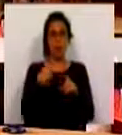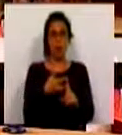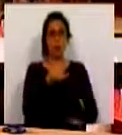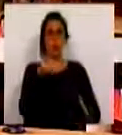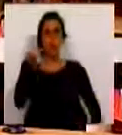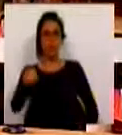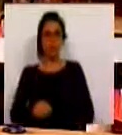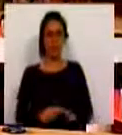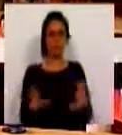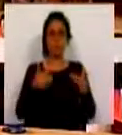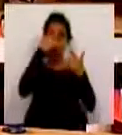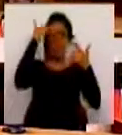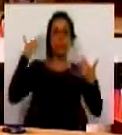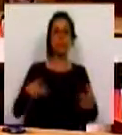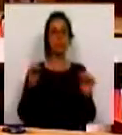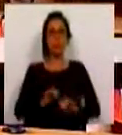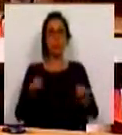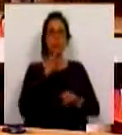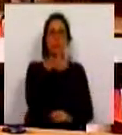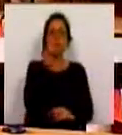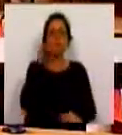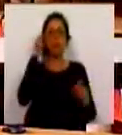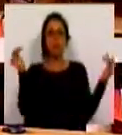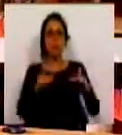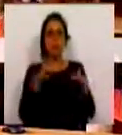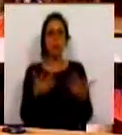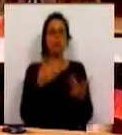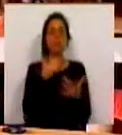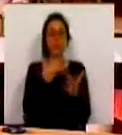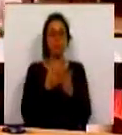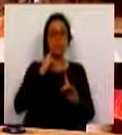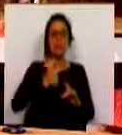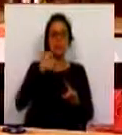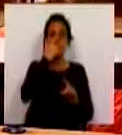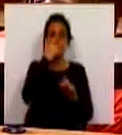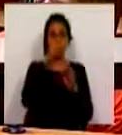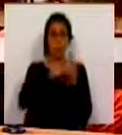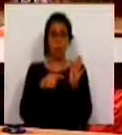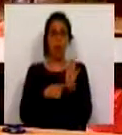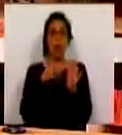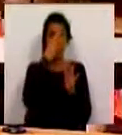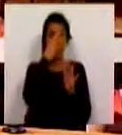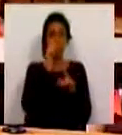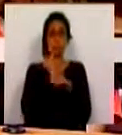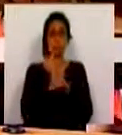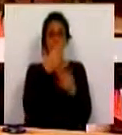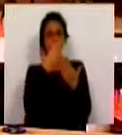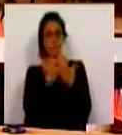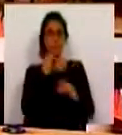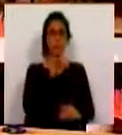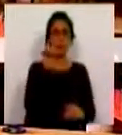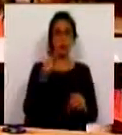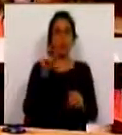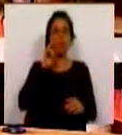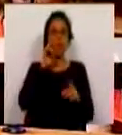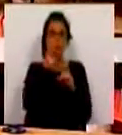2020. Sem surpresa, as questões das migrações ocupam um lugar central no programa, inclusive à frente das questões da